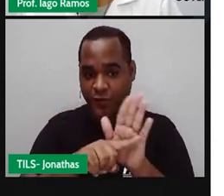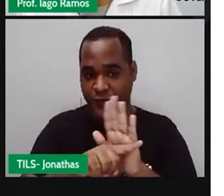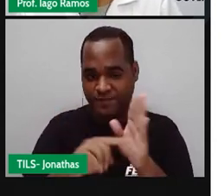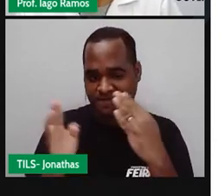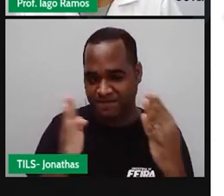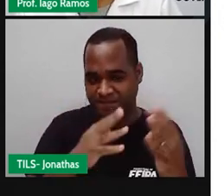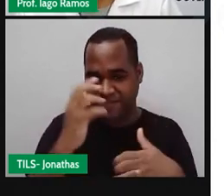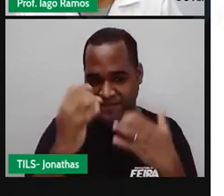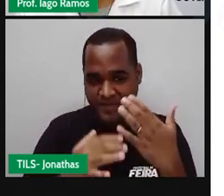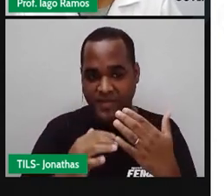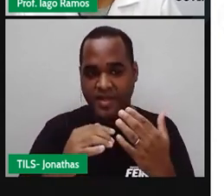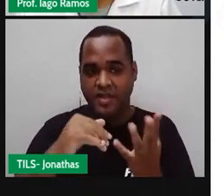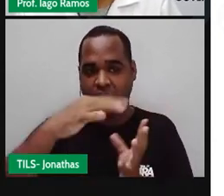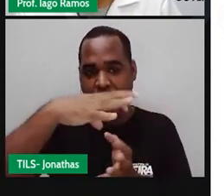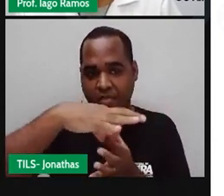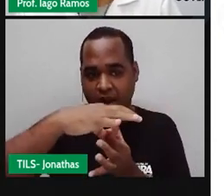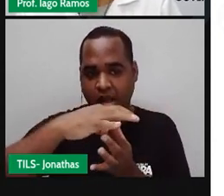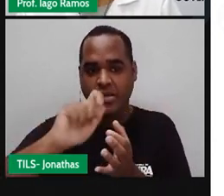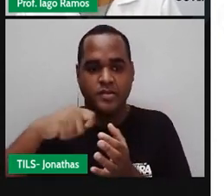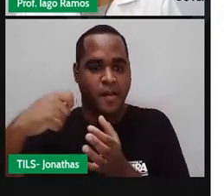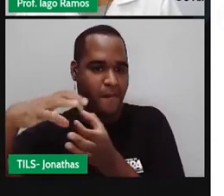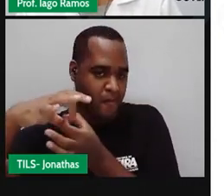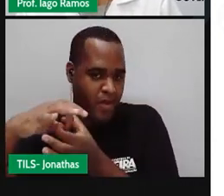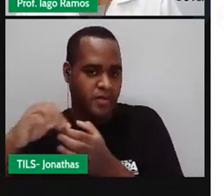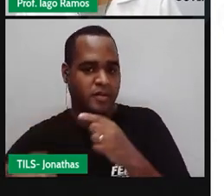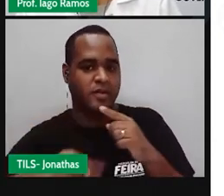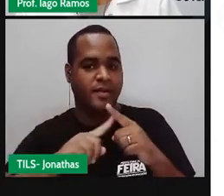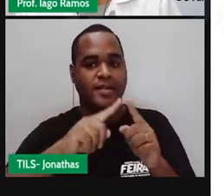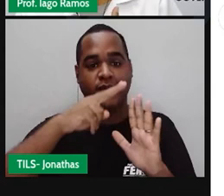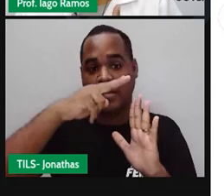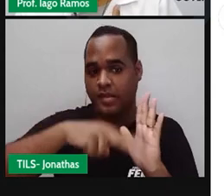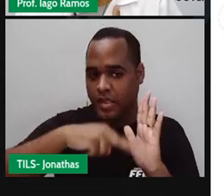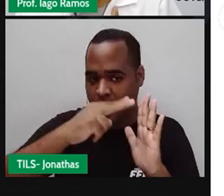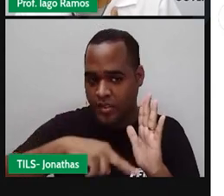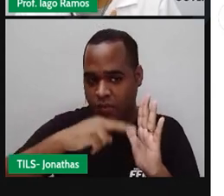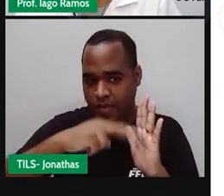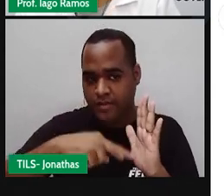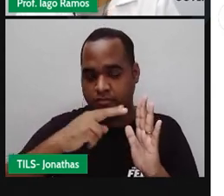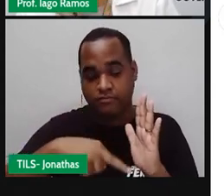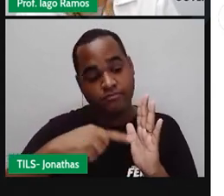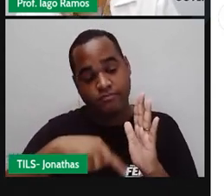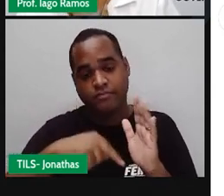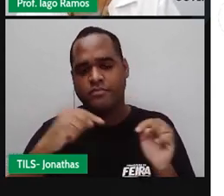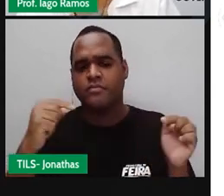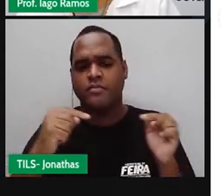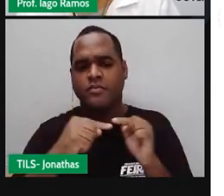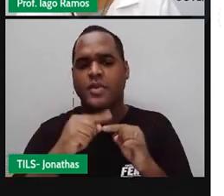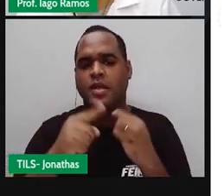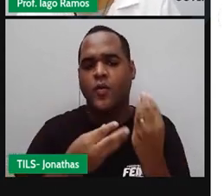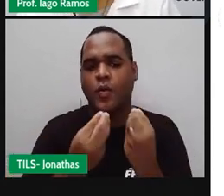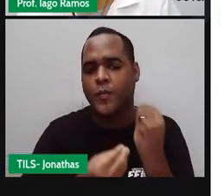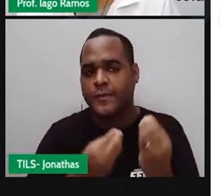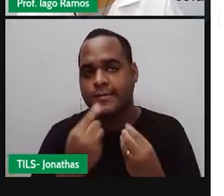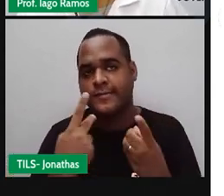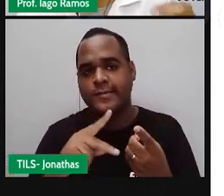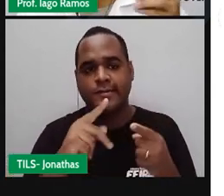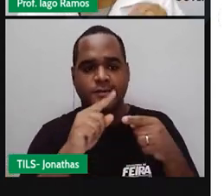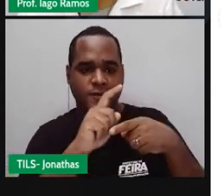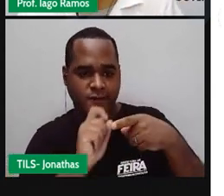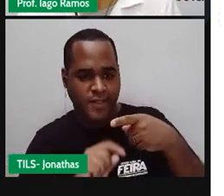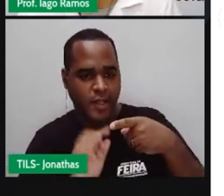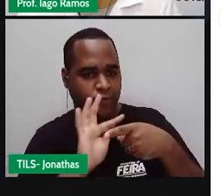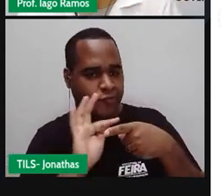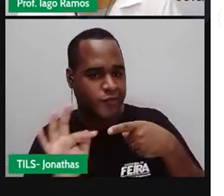aula esses dois link que está um material é material de leitura falando sobre frações equivalentes